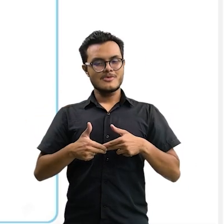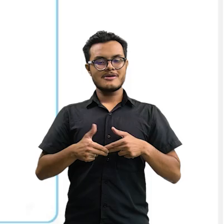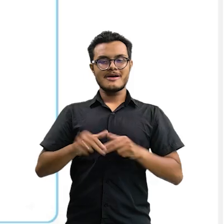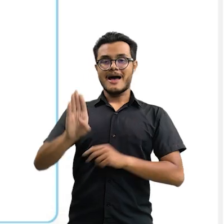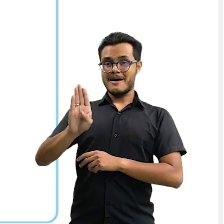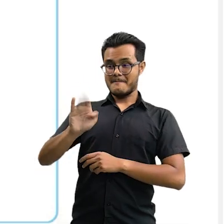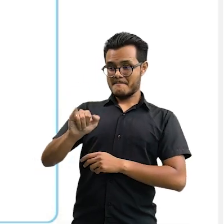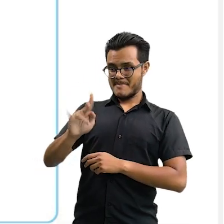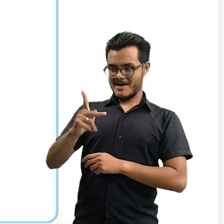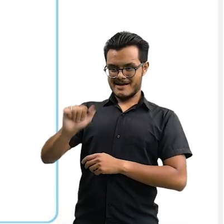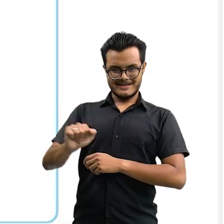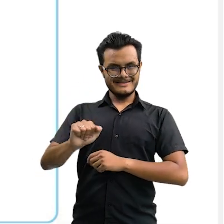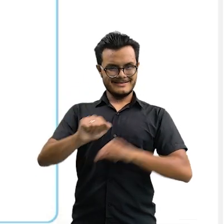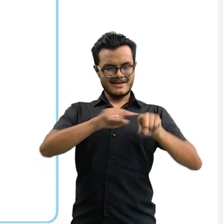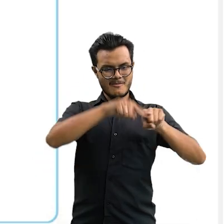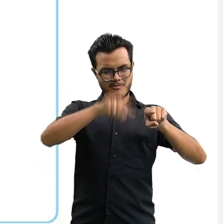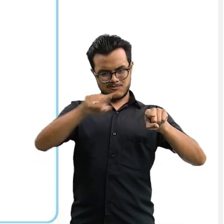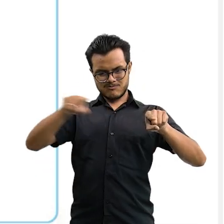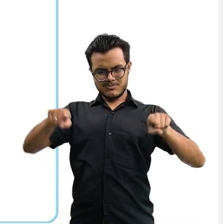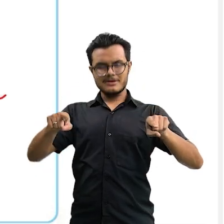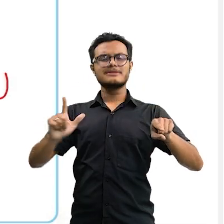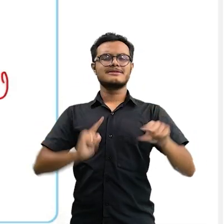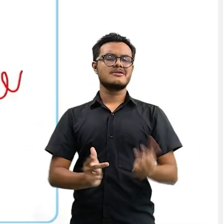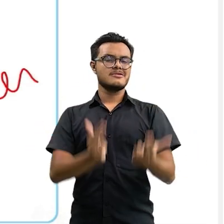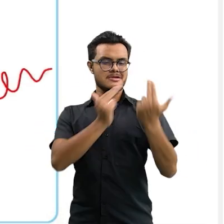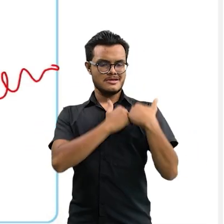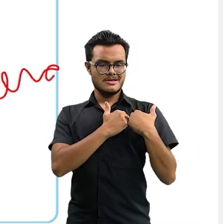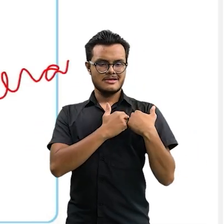mielina tem função de